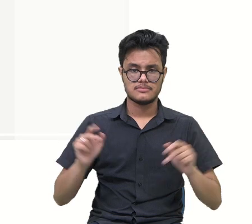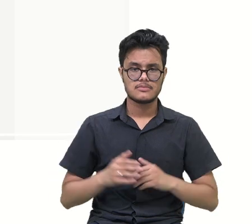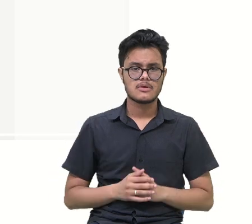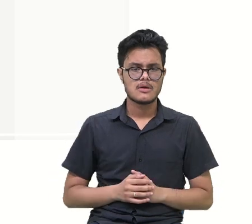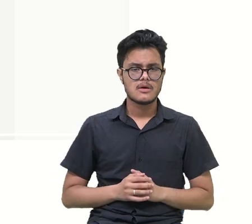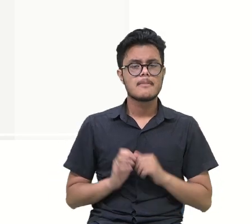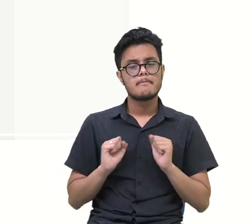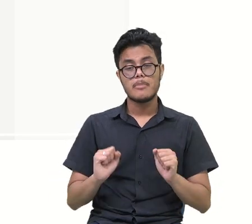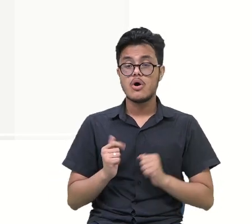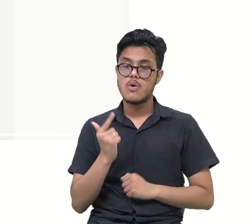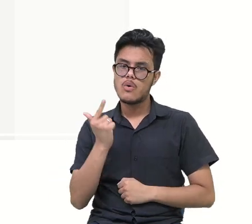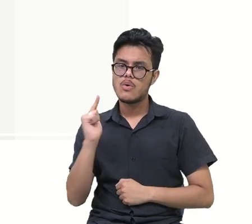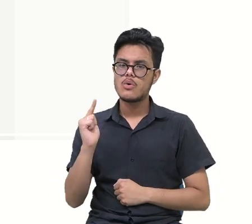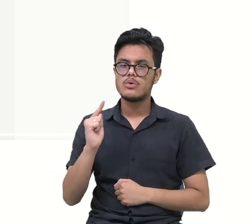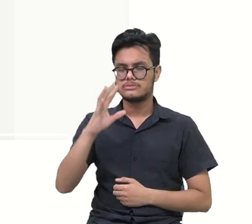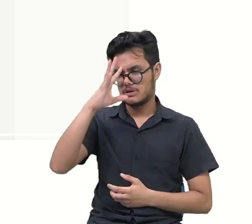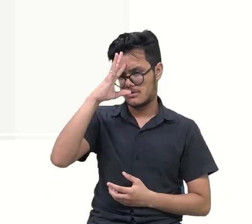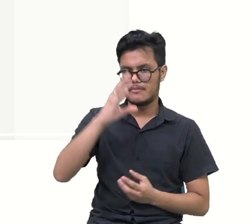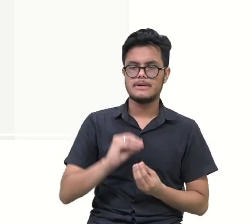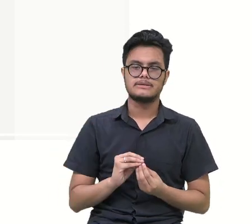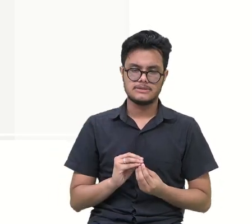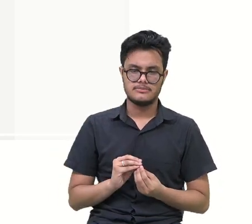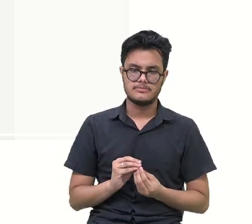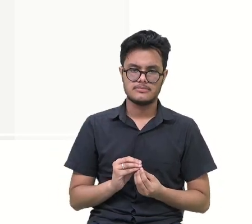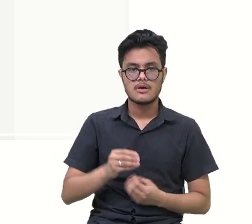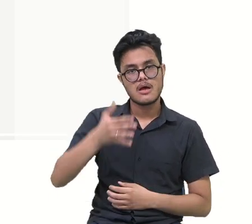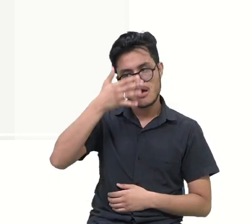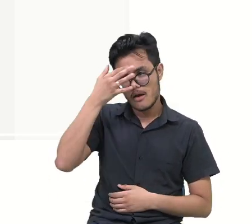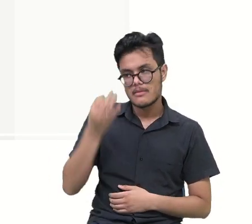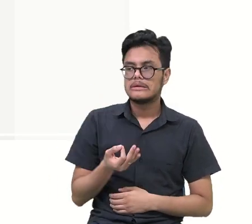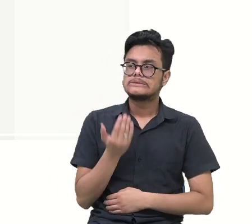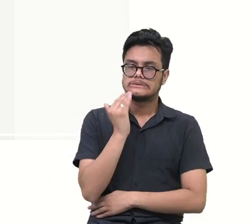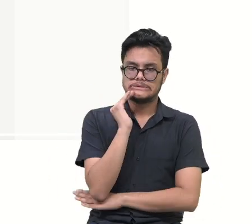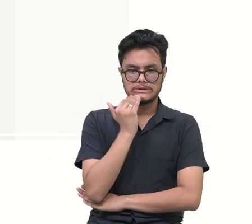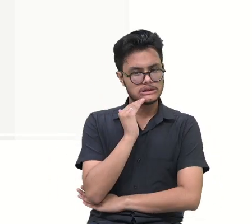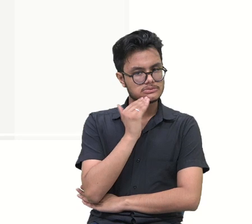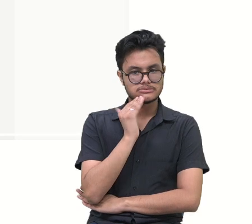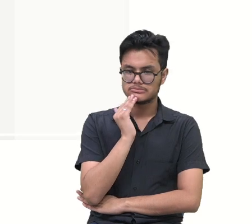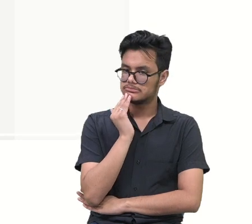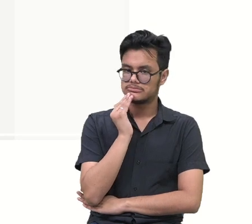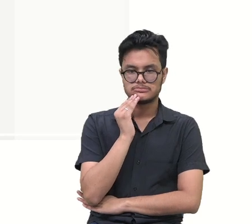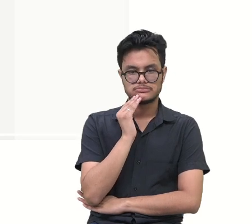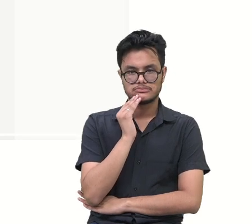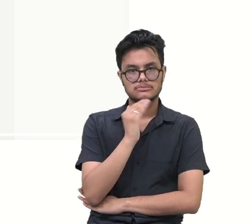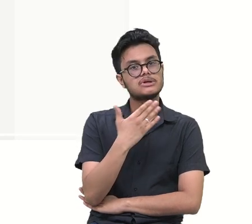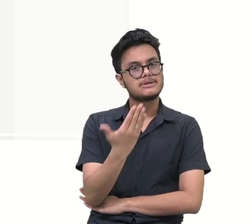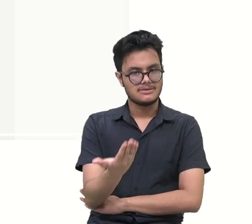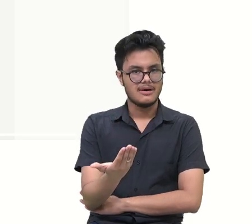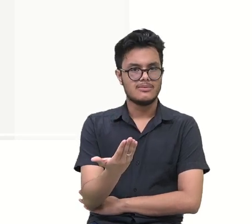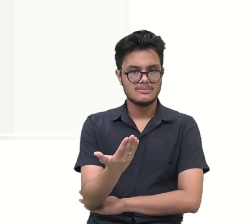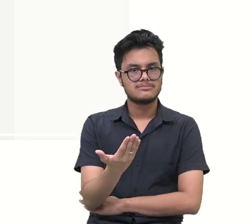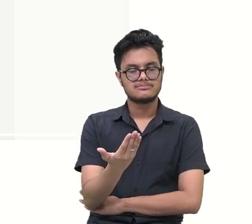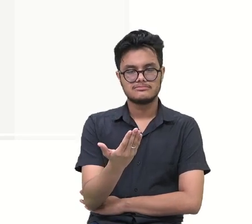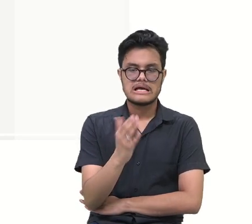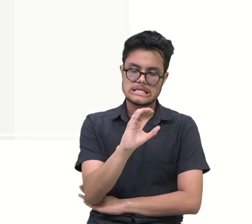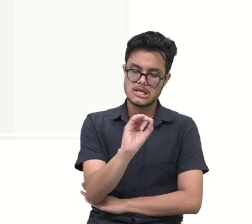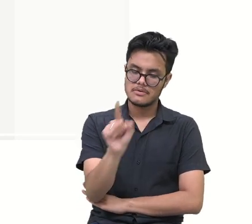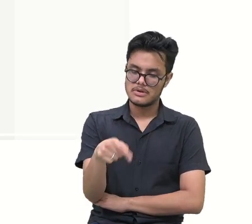outro entendimento, eu poderia entender que eu iria multiplicar por 0,5, já que ele está